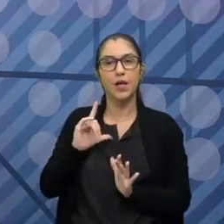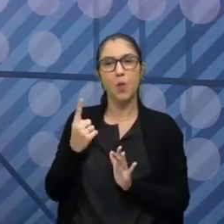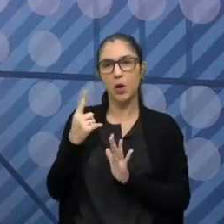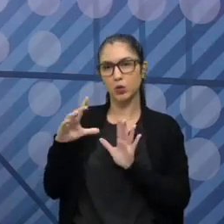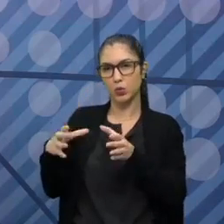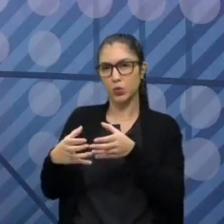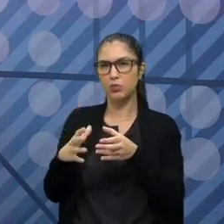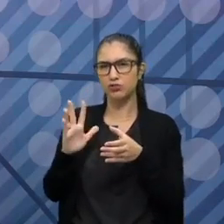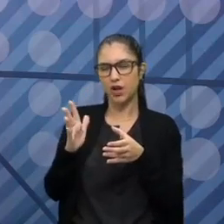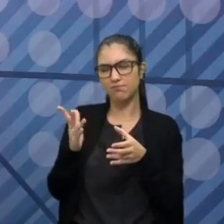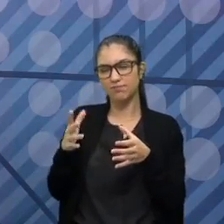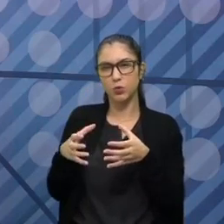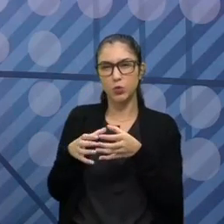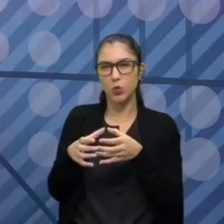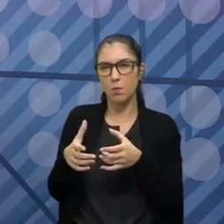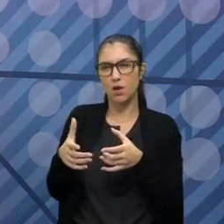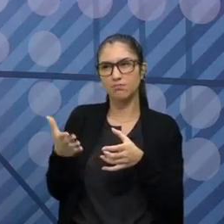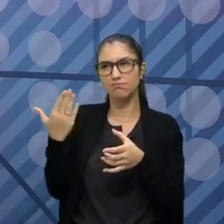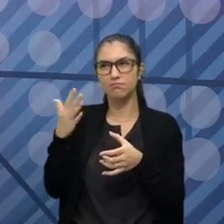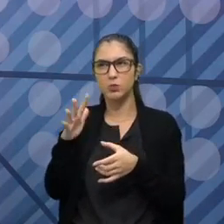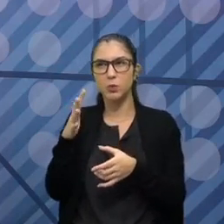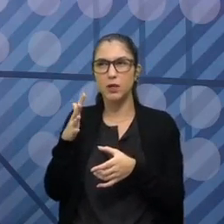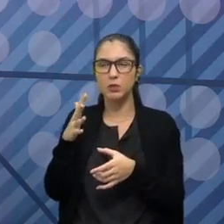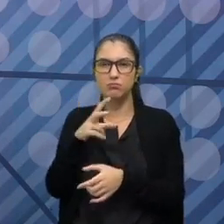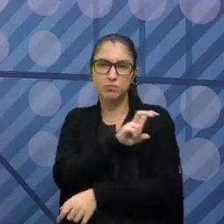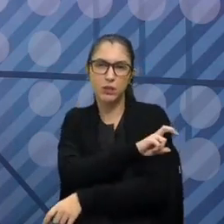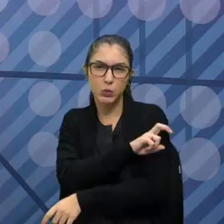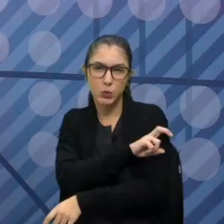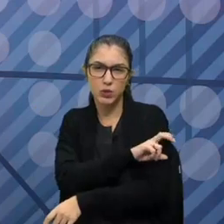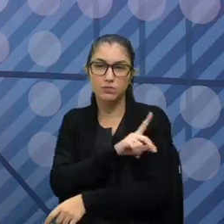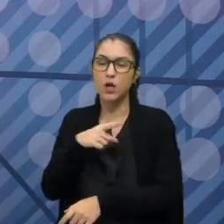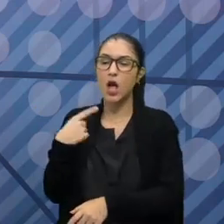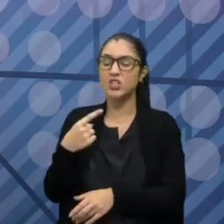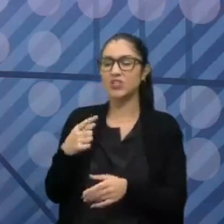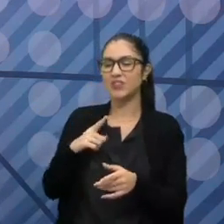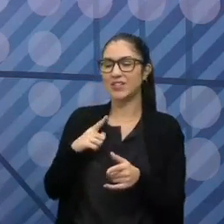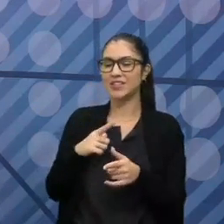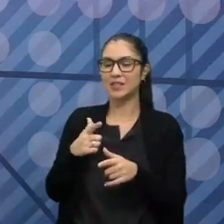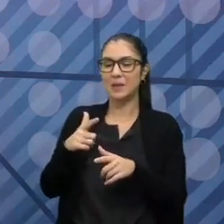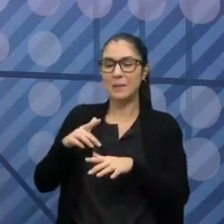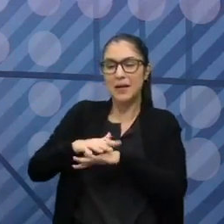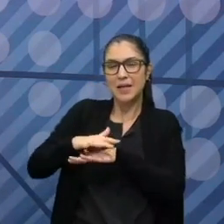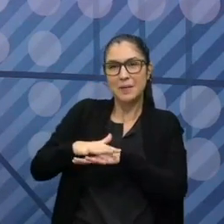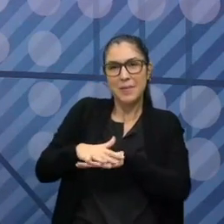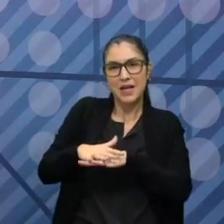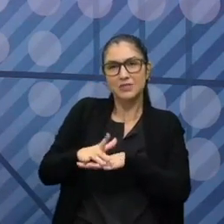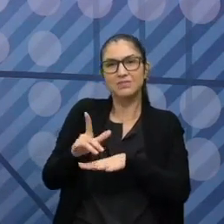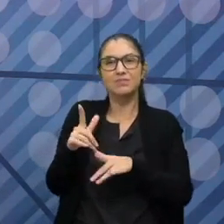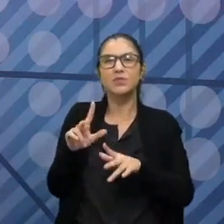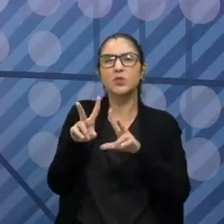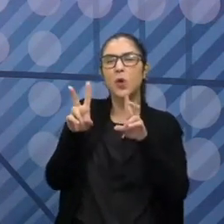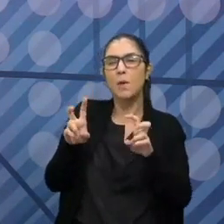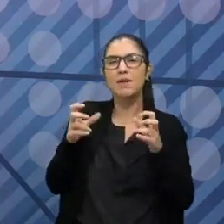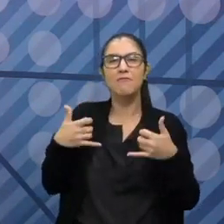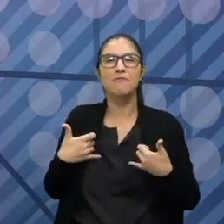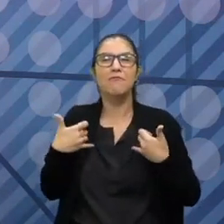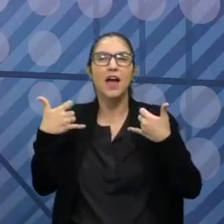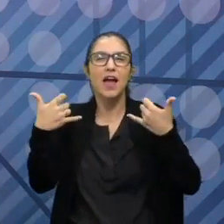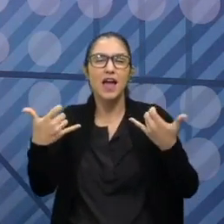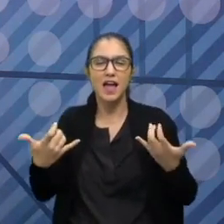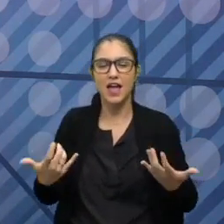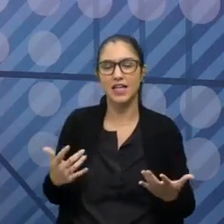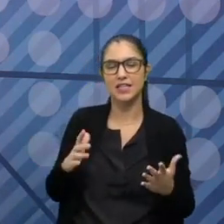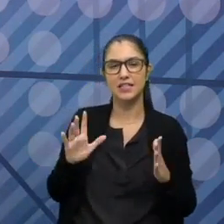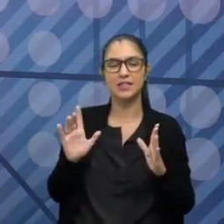turma, já era uma turminha maior, tá? 5º aninho, a gente estava fazendo alguns problemas sobre festa de aniversário,